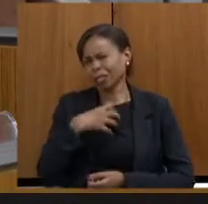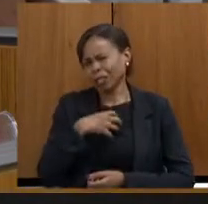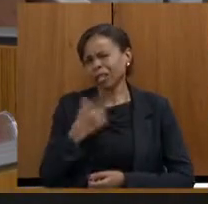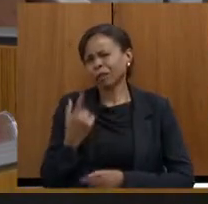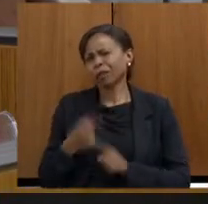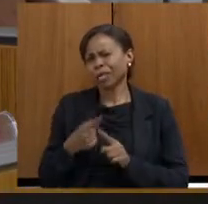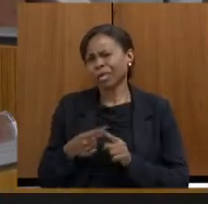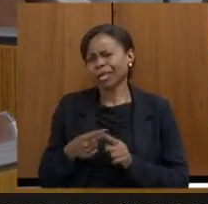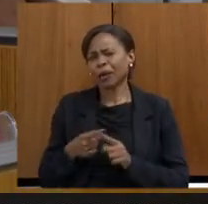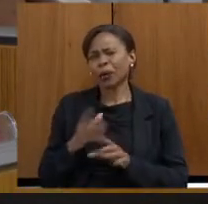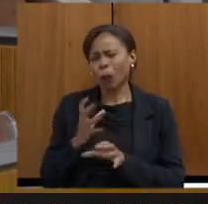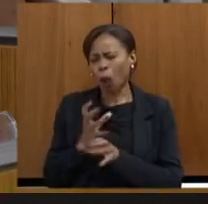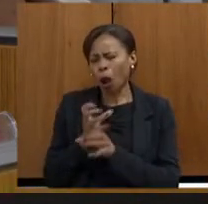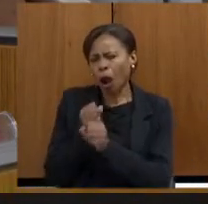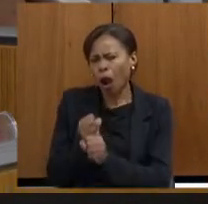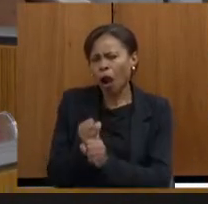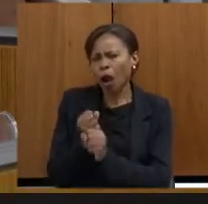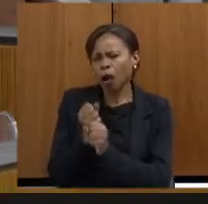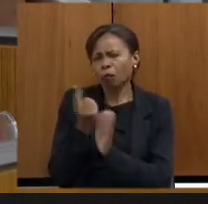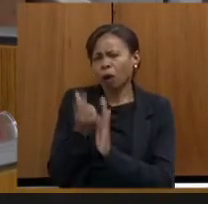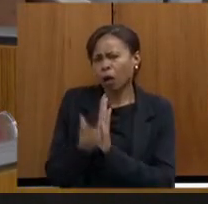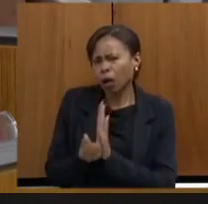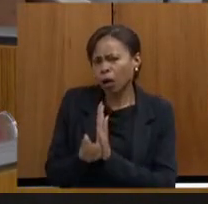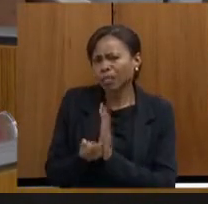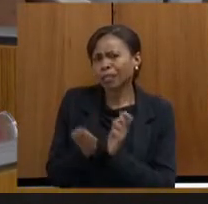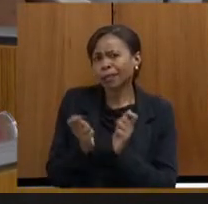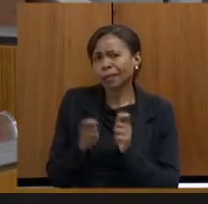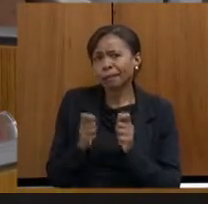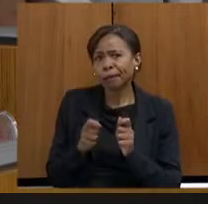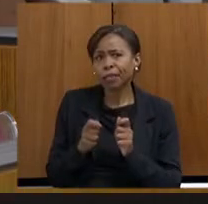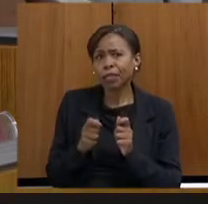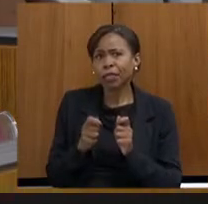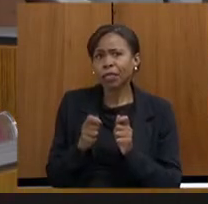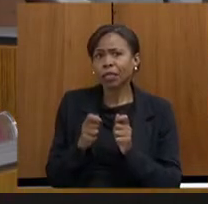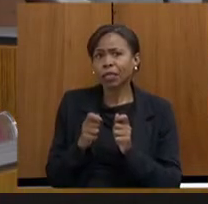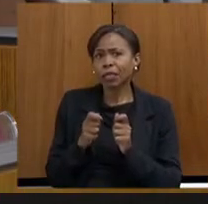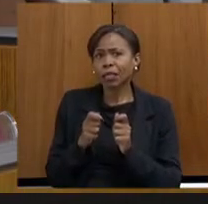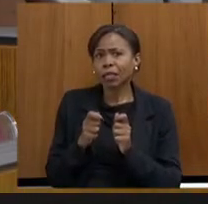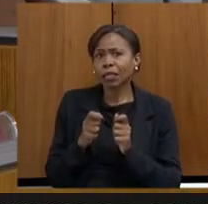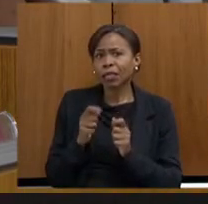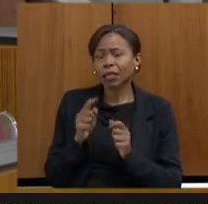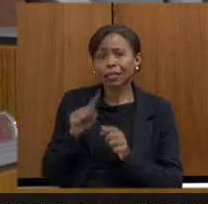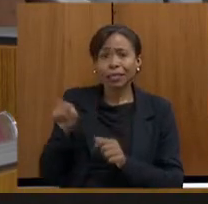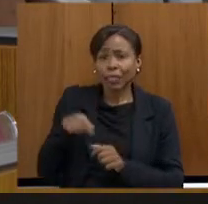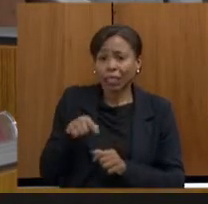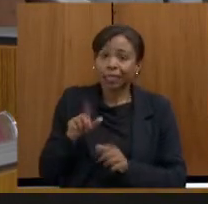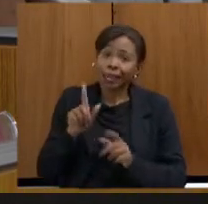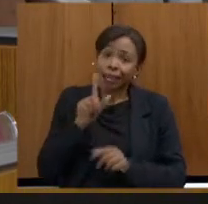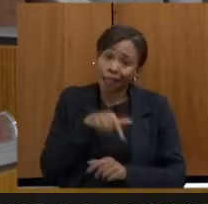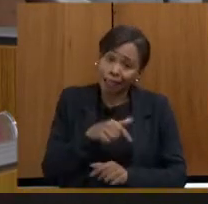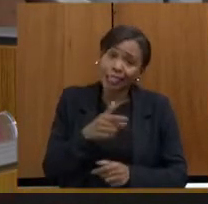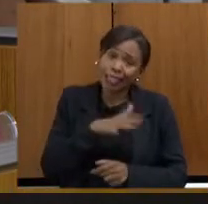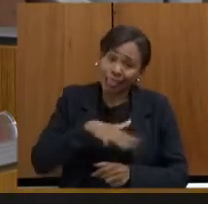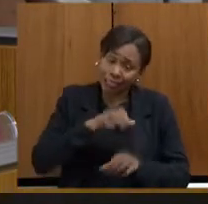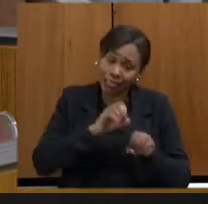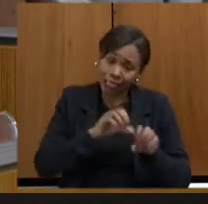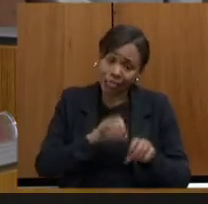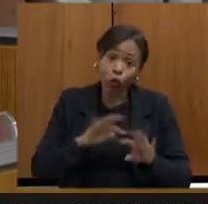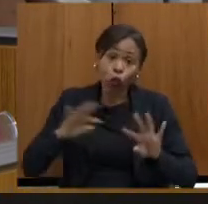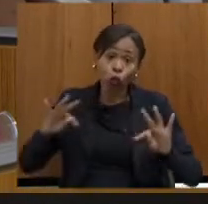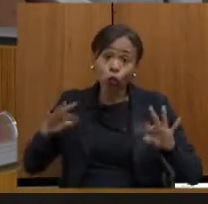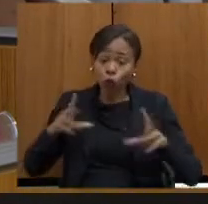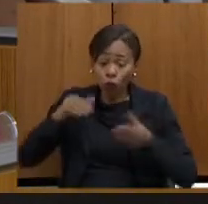Sim. Em diversas situações. Essa é a manobra contábil que se faz na educação, né? Chega final do ano, empenha tudo, é